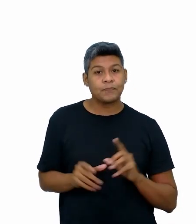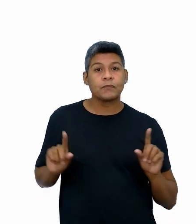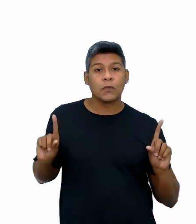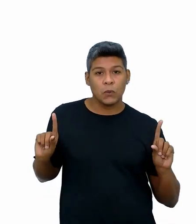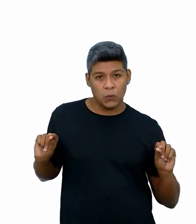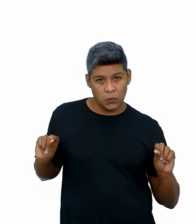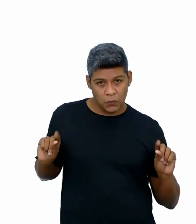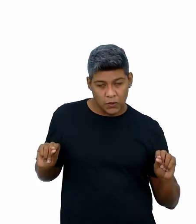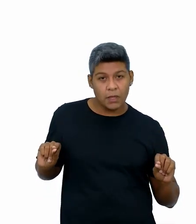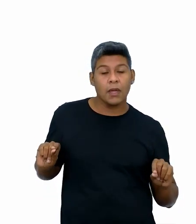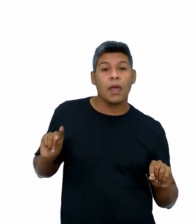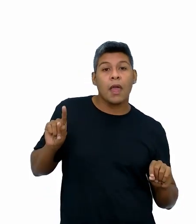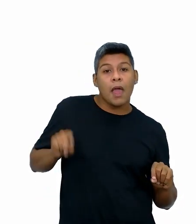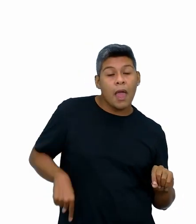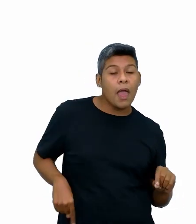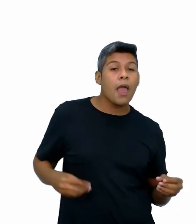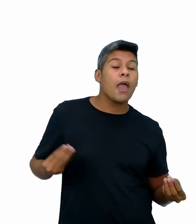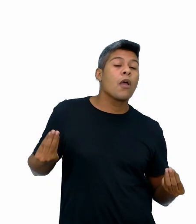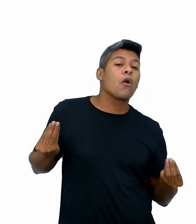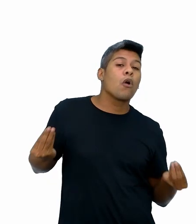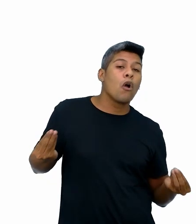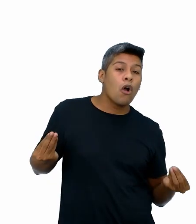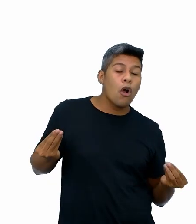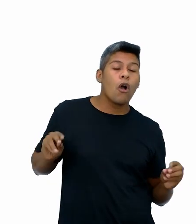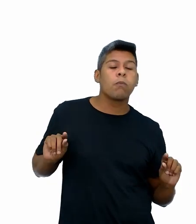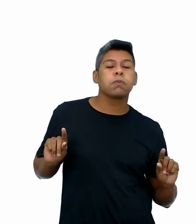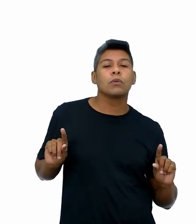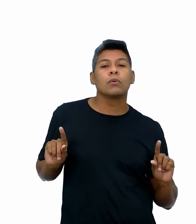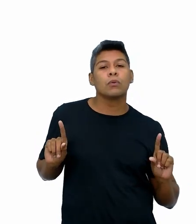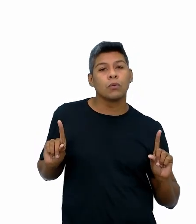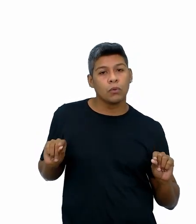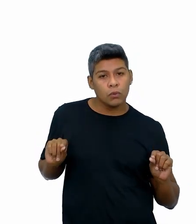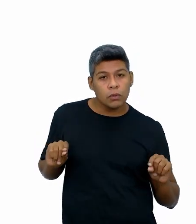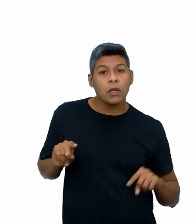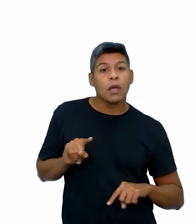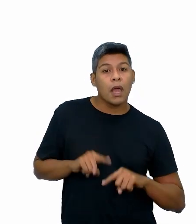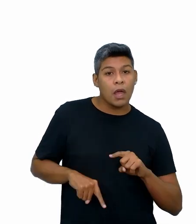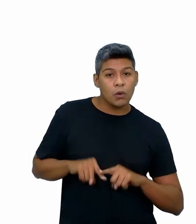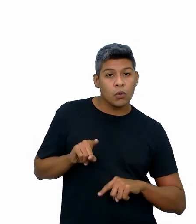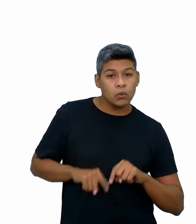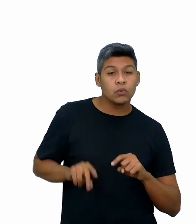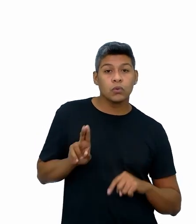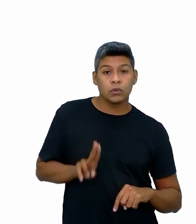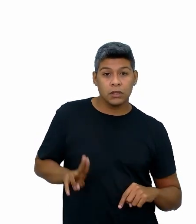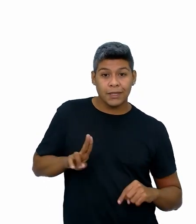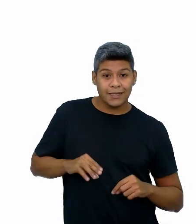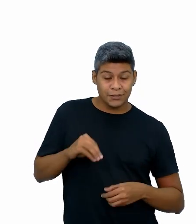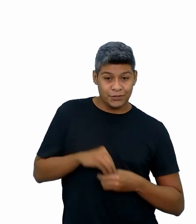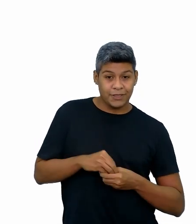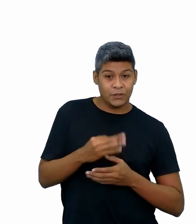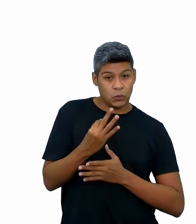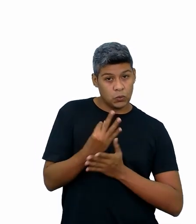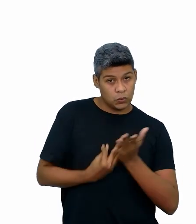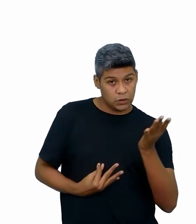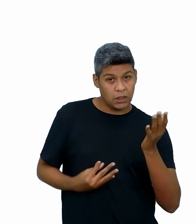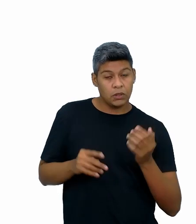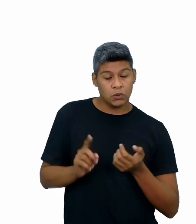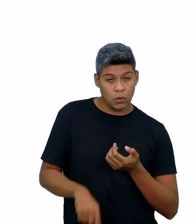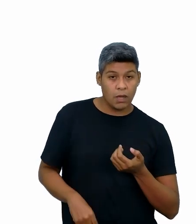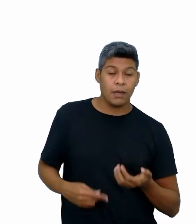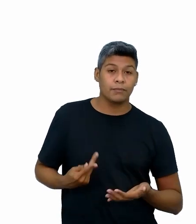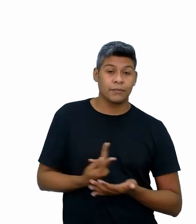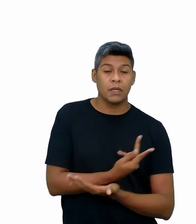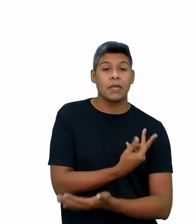né, e ele tem que observar, então, como que os recursos utilizados dentro desse texto proporcionam esse efeito